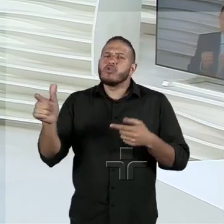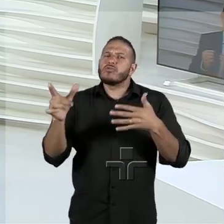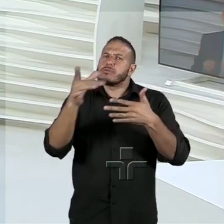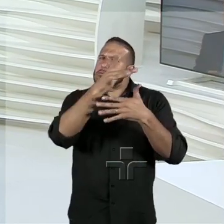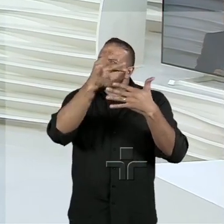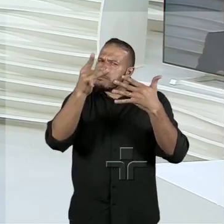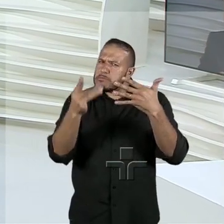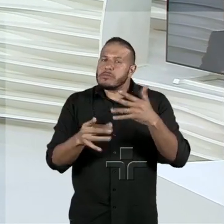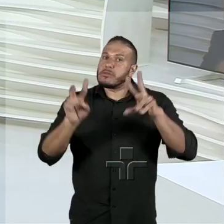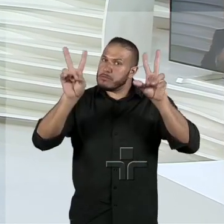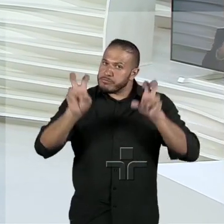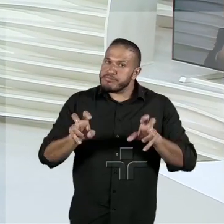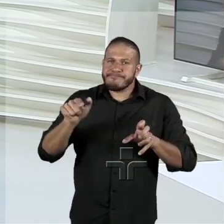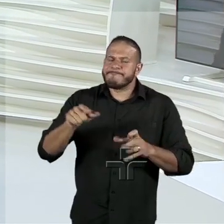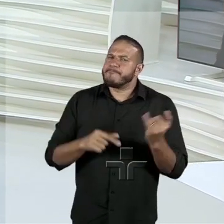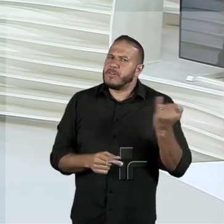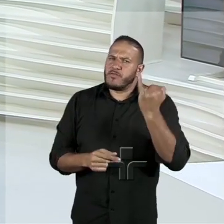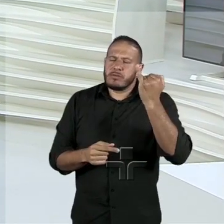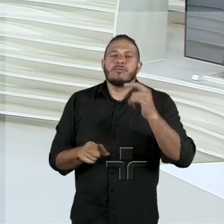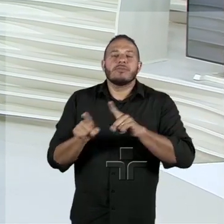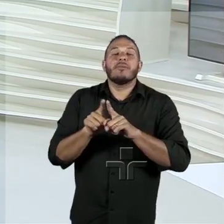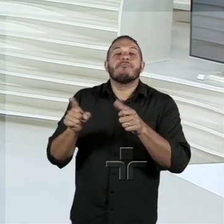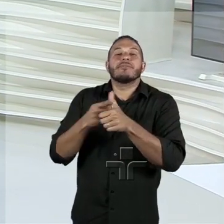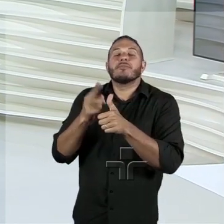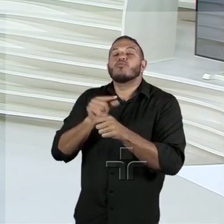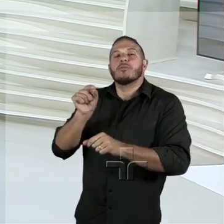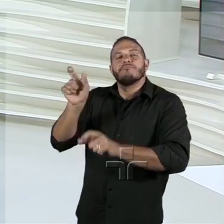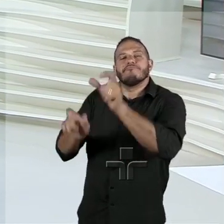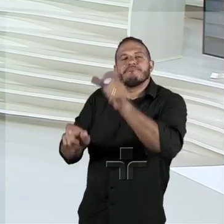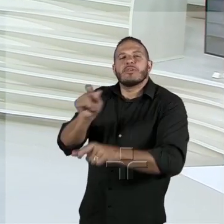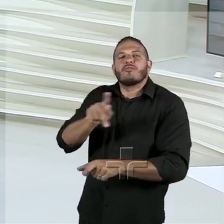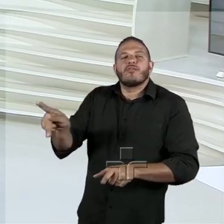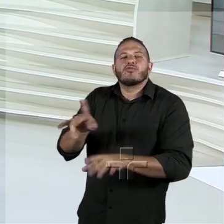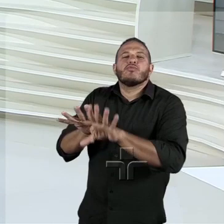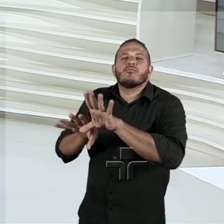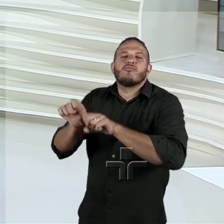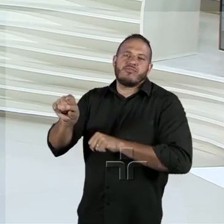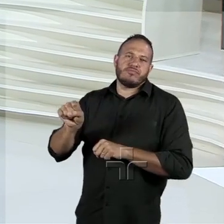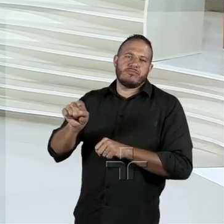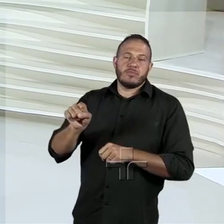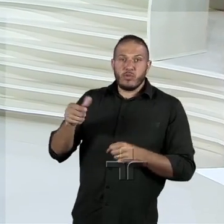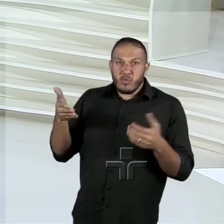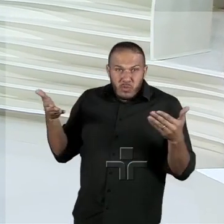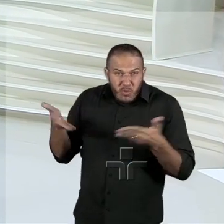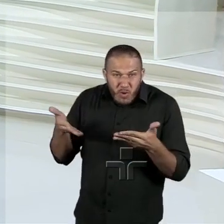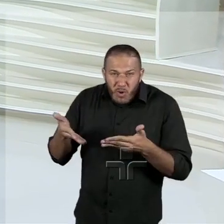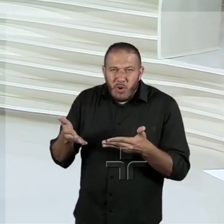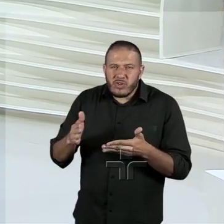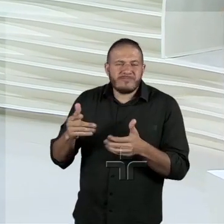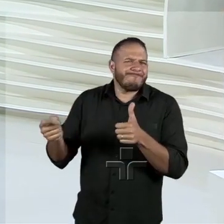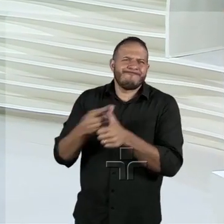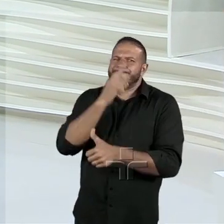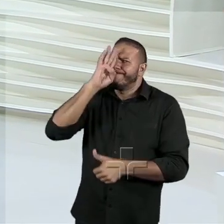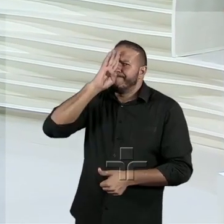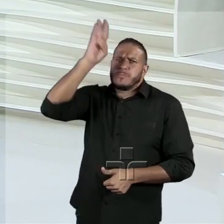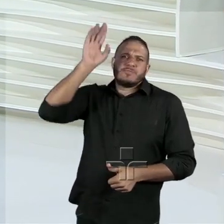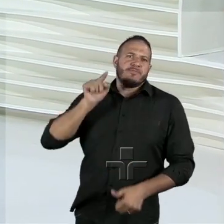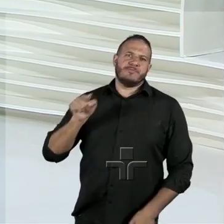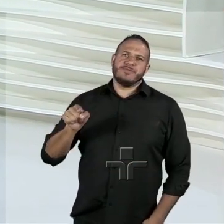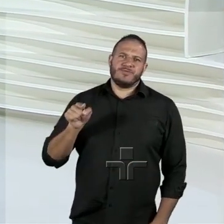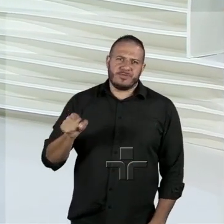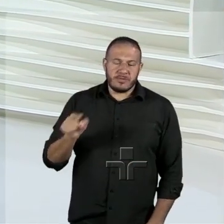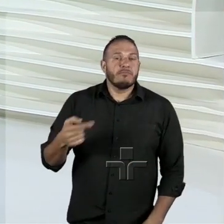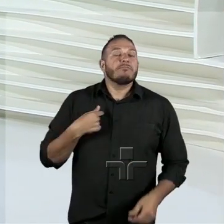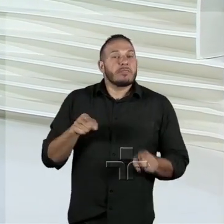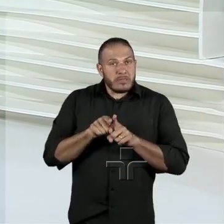são fundamentais. Formação de professores, ela é hoje um dos pilares, e